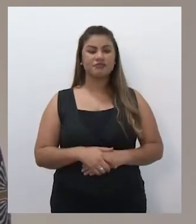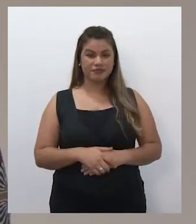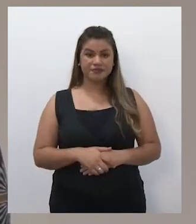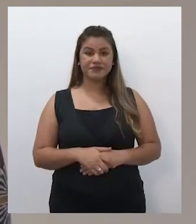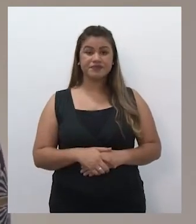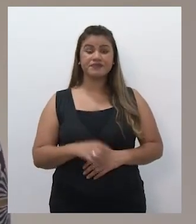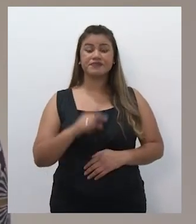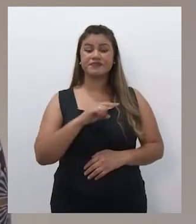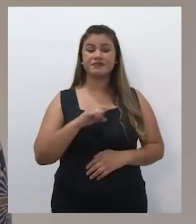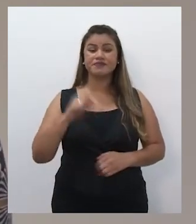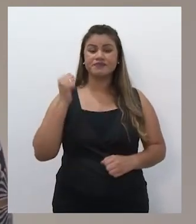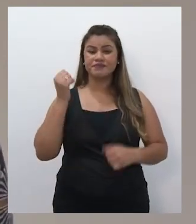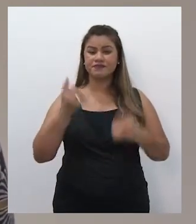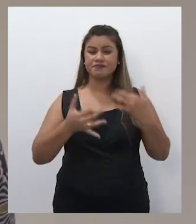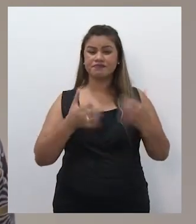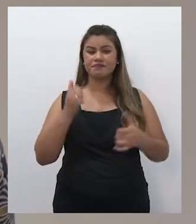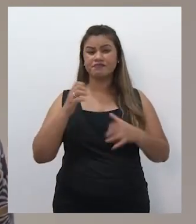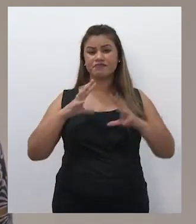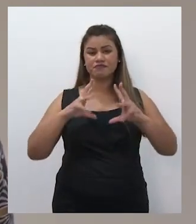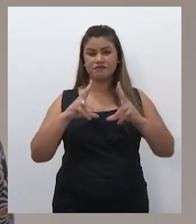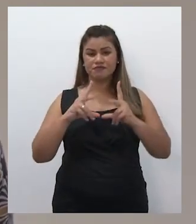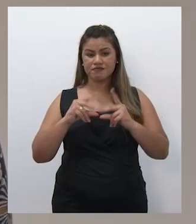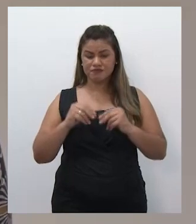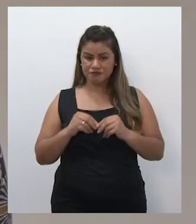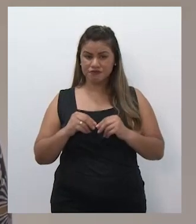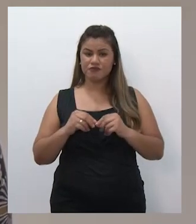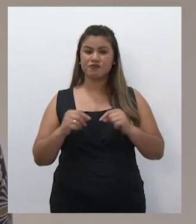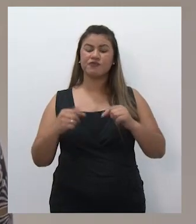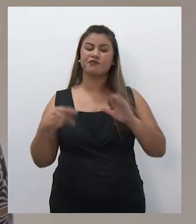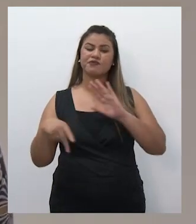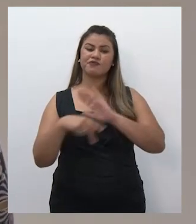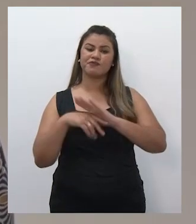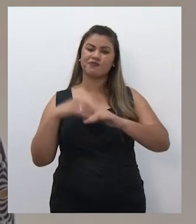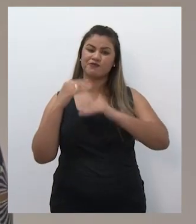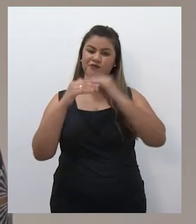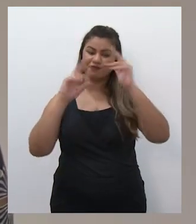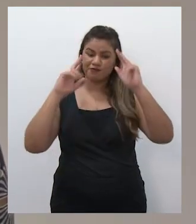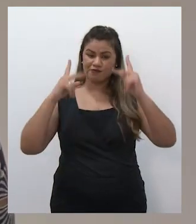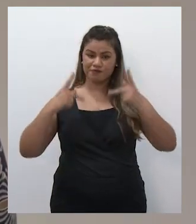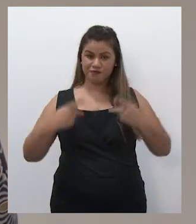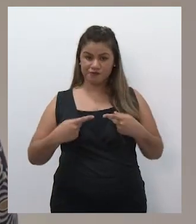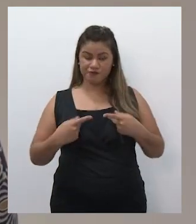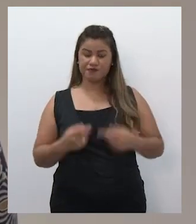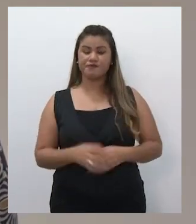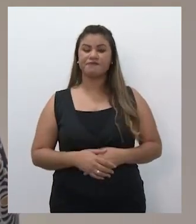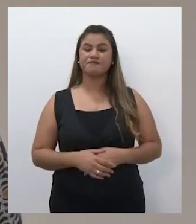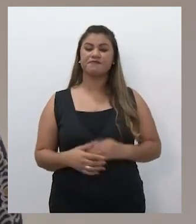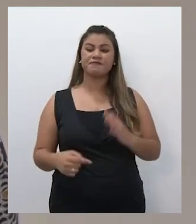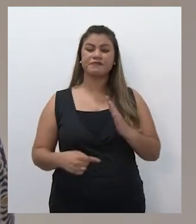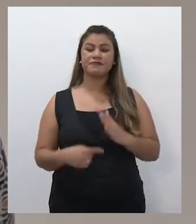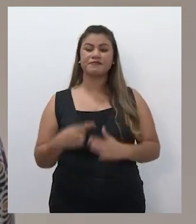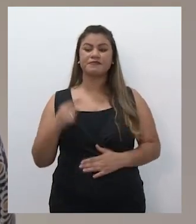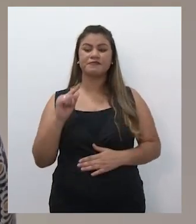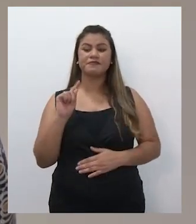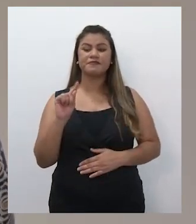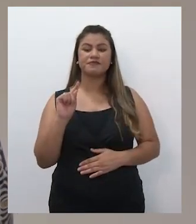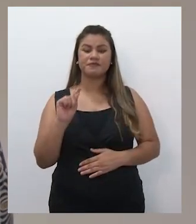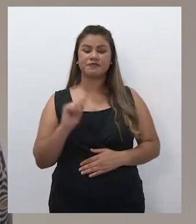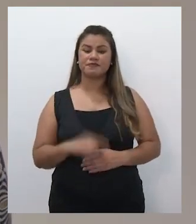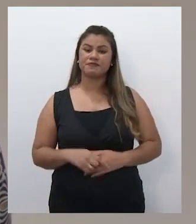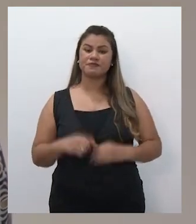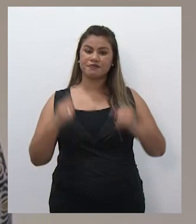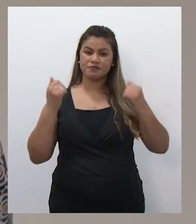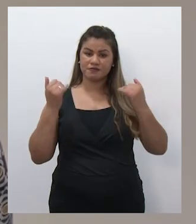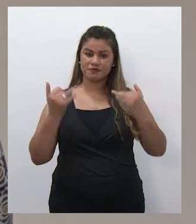vão justamente falar de todas aquelas dimensões do desenvolvimento humano. A primeira competência trata justamente